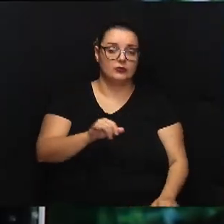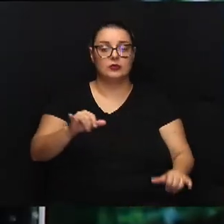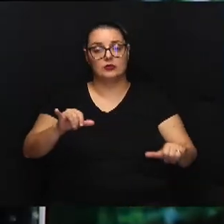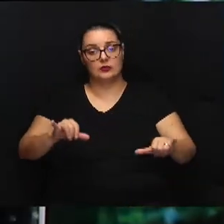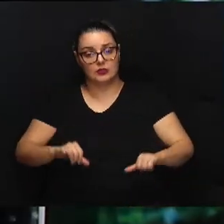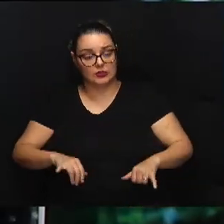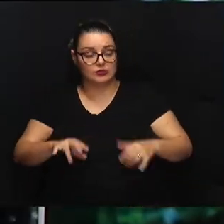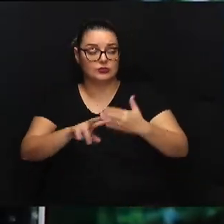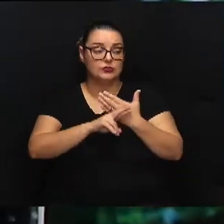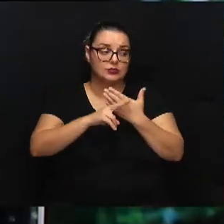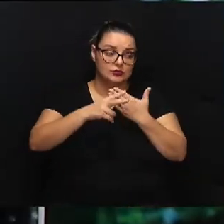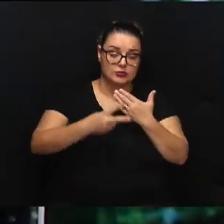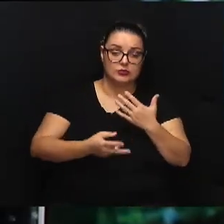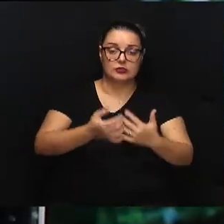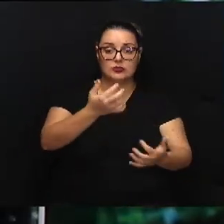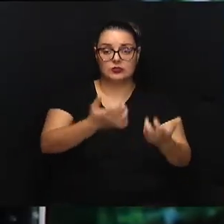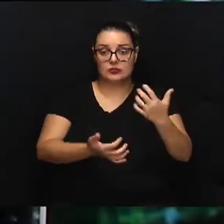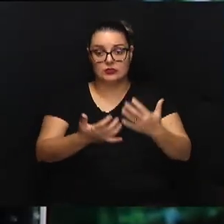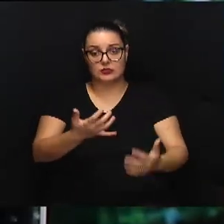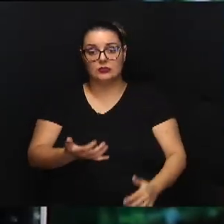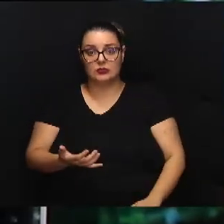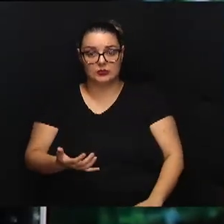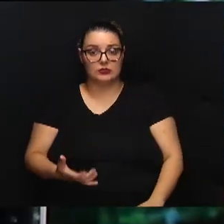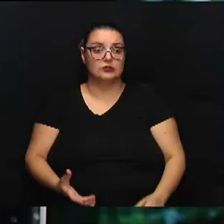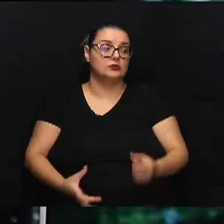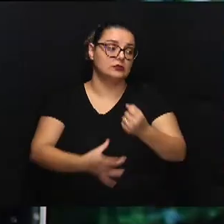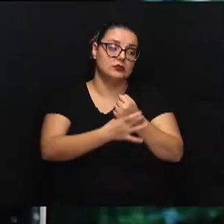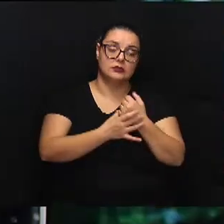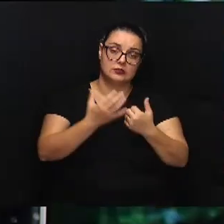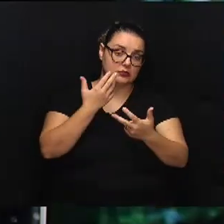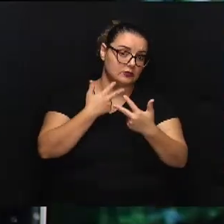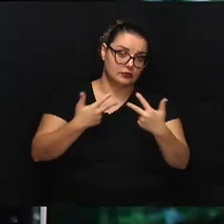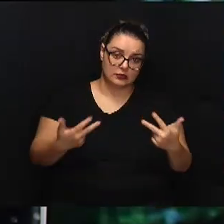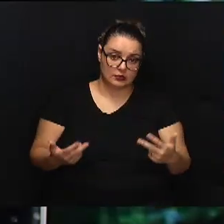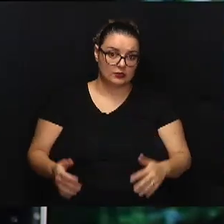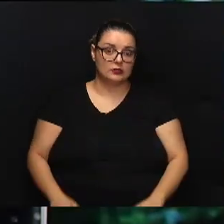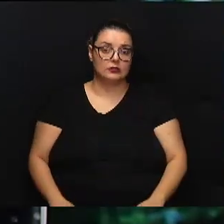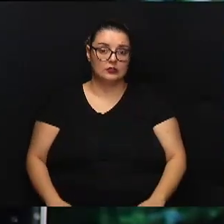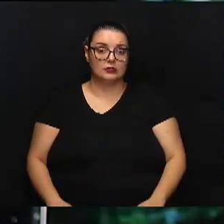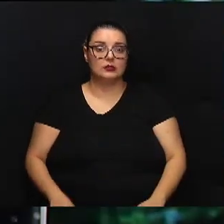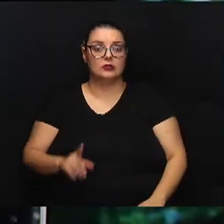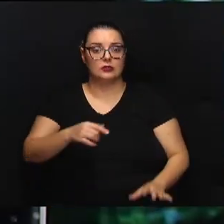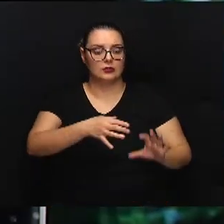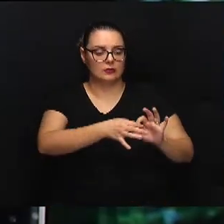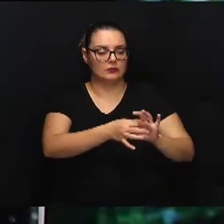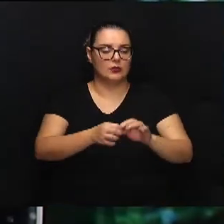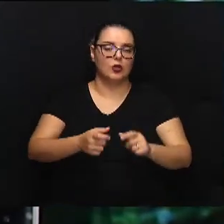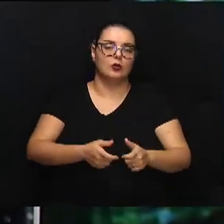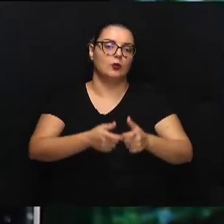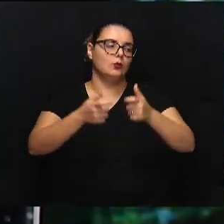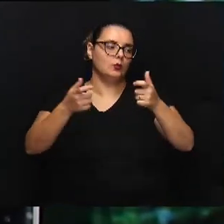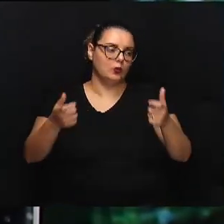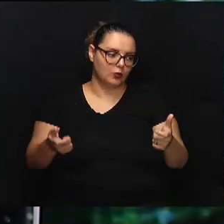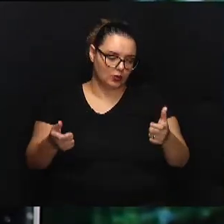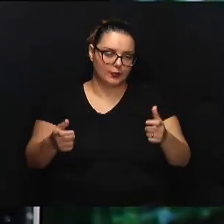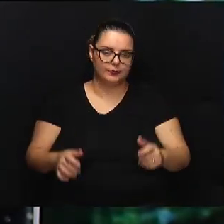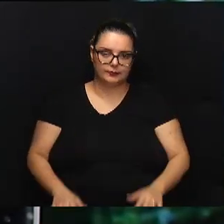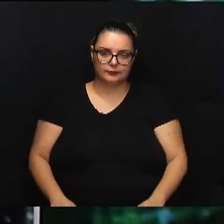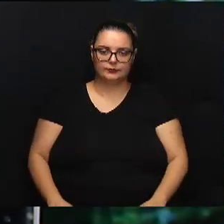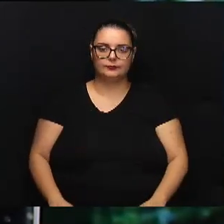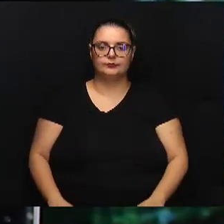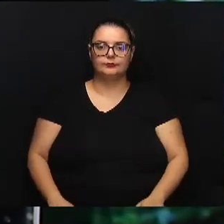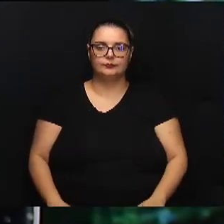impacto dessas queimadas, da segurança alimentar. Então, é uma cadeia enorme que